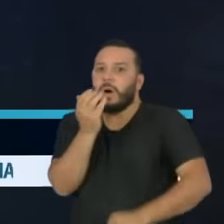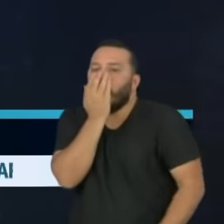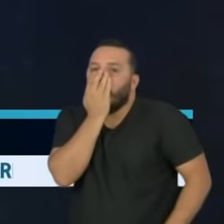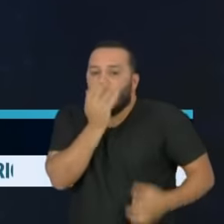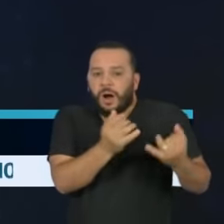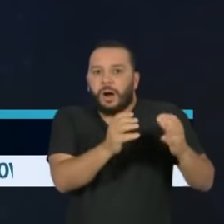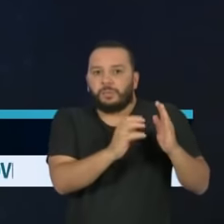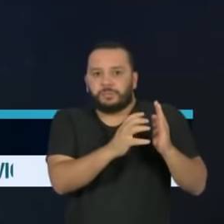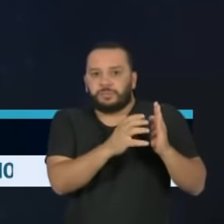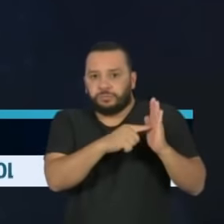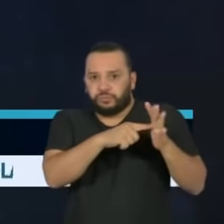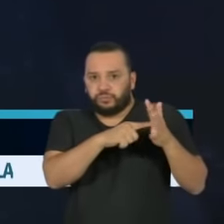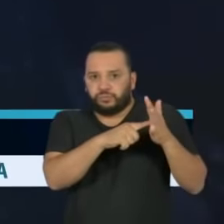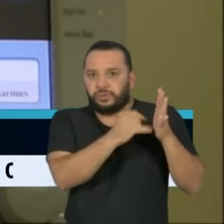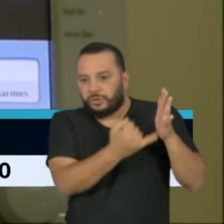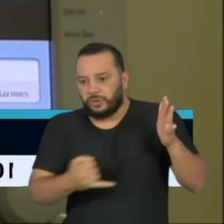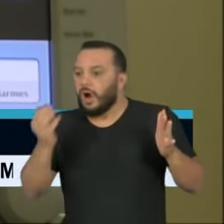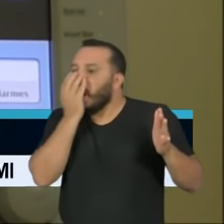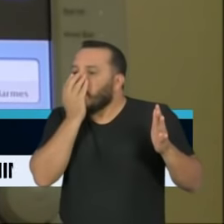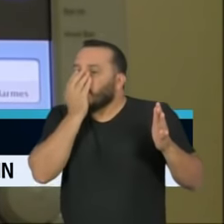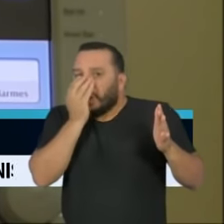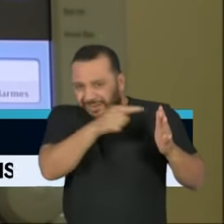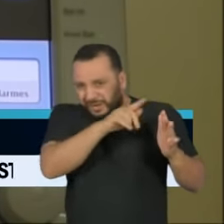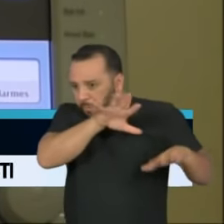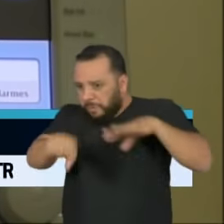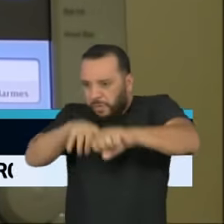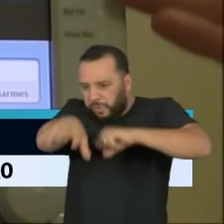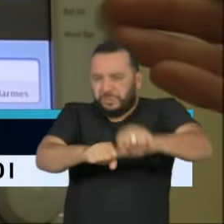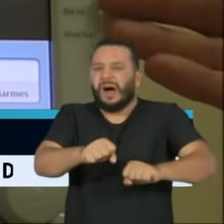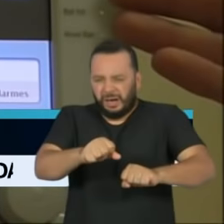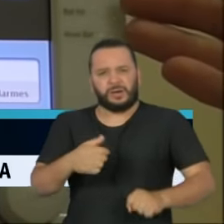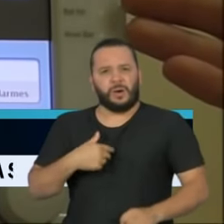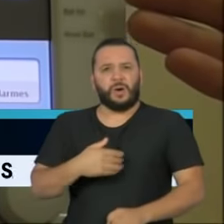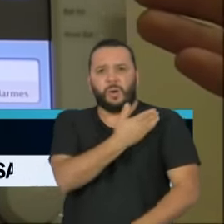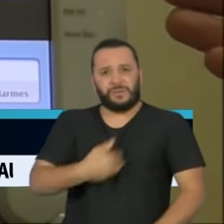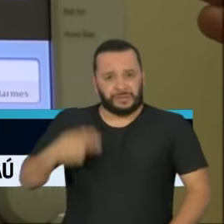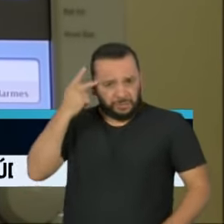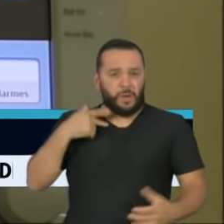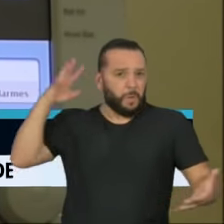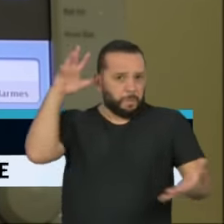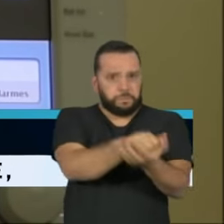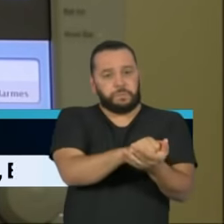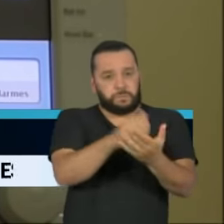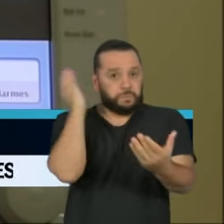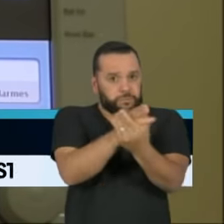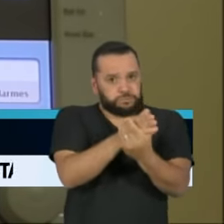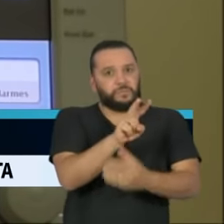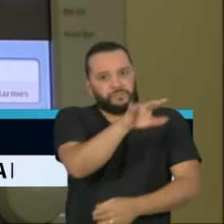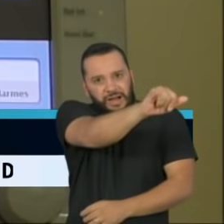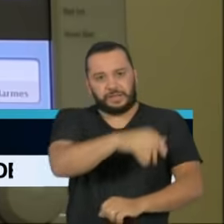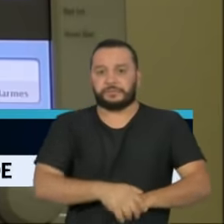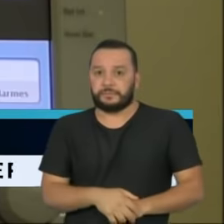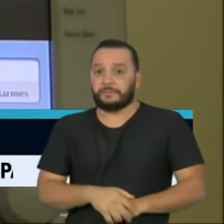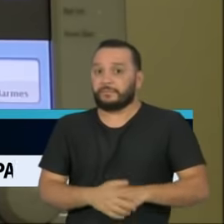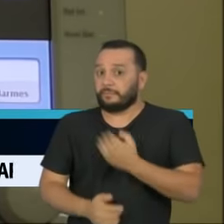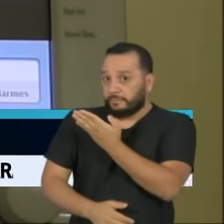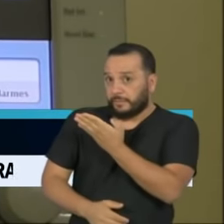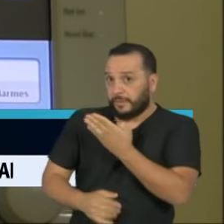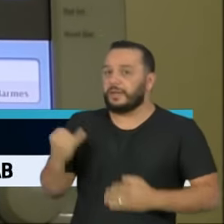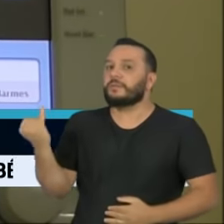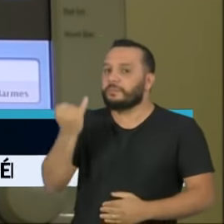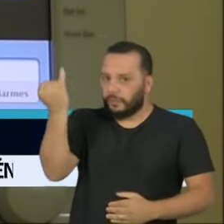ou importados pelo Estado. Os respiradores ou ventiladores pulmonares são equipamentos essenciais